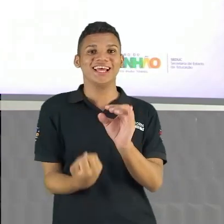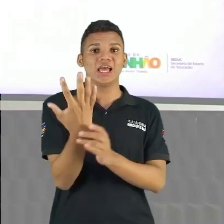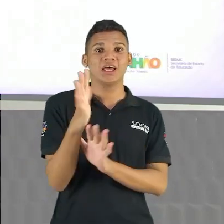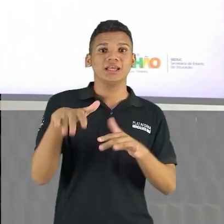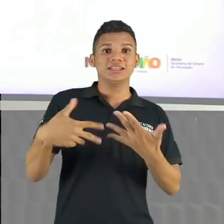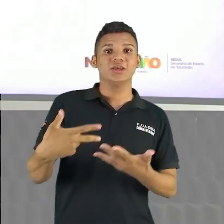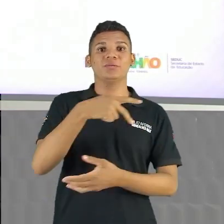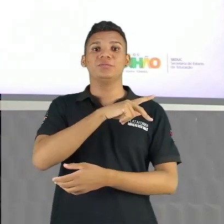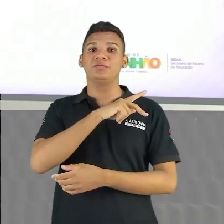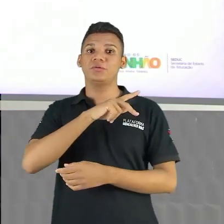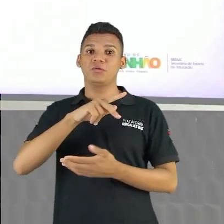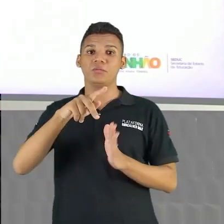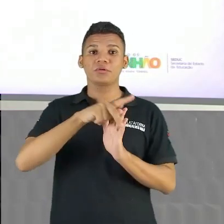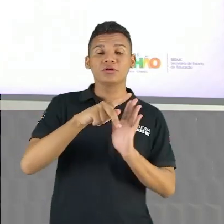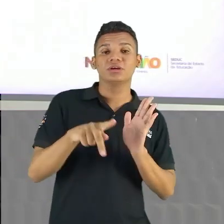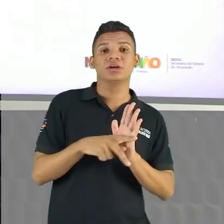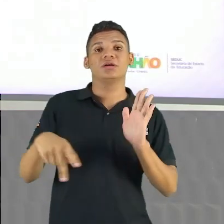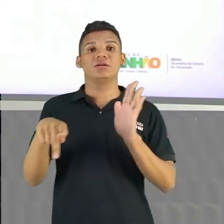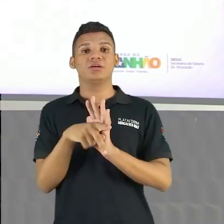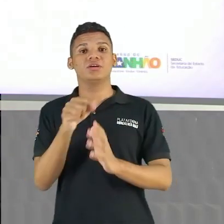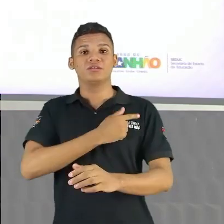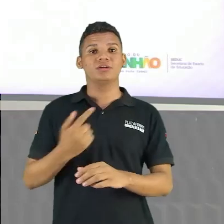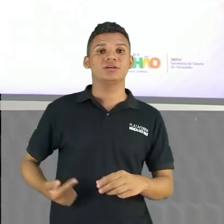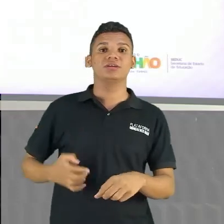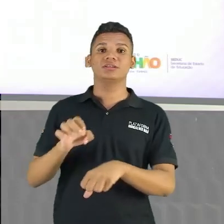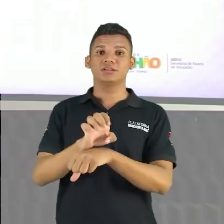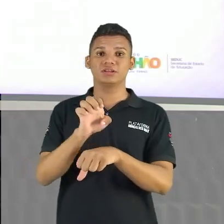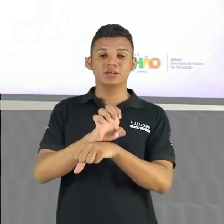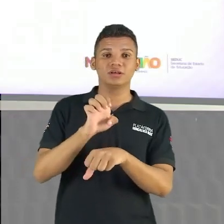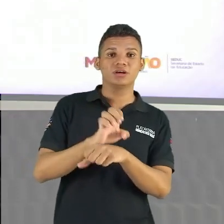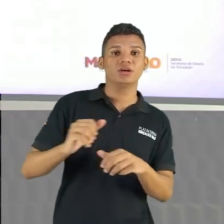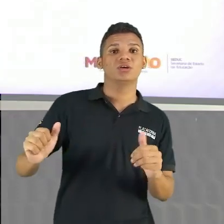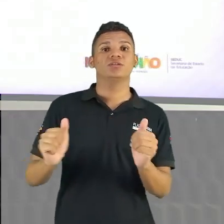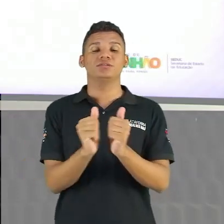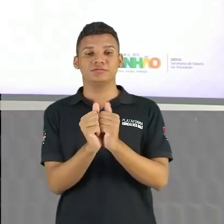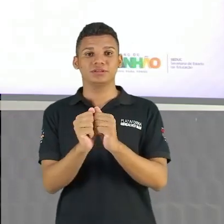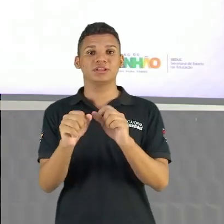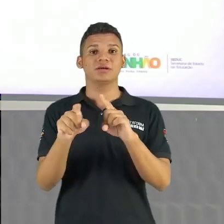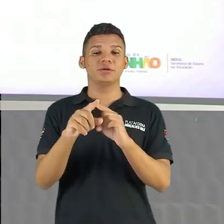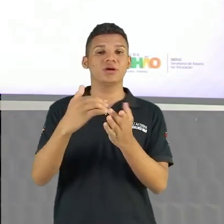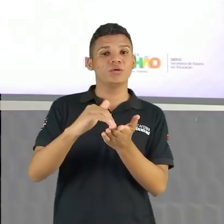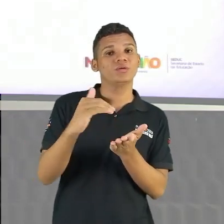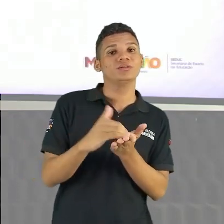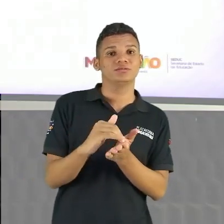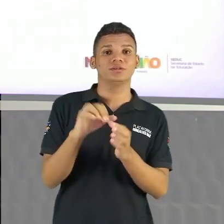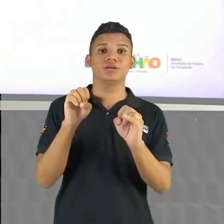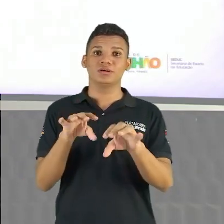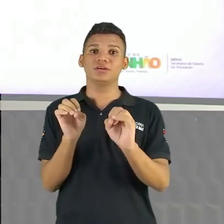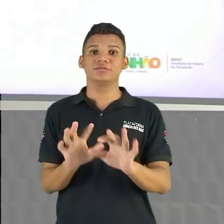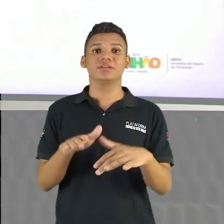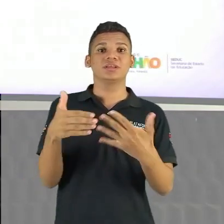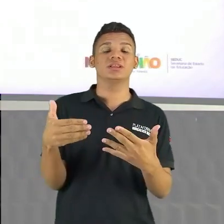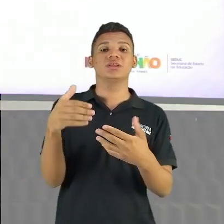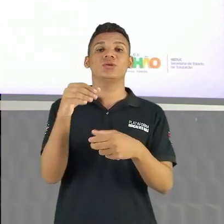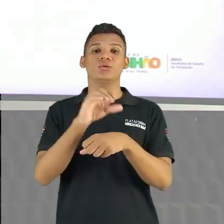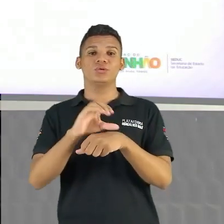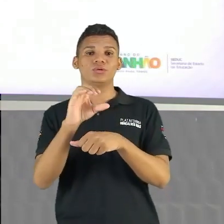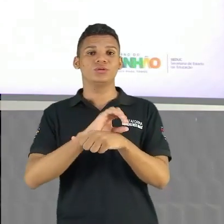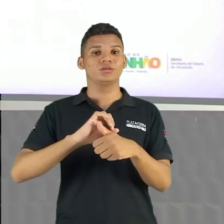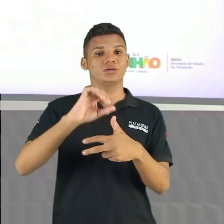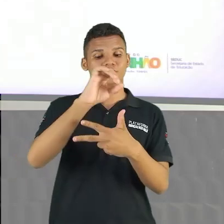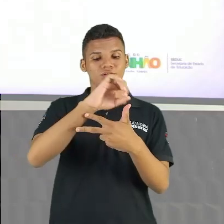projeto do Governo do Estado através da Secretaria Estadual de Educação no cursinho preparatório para o pais